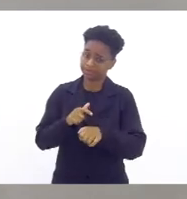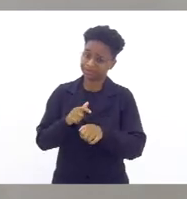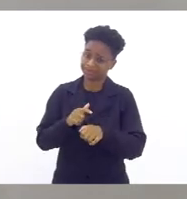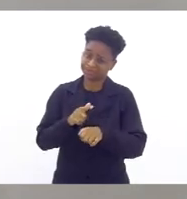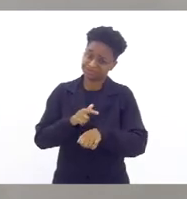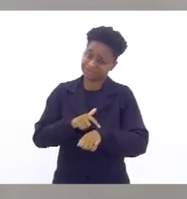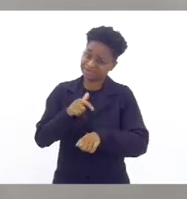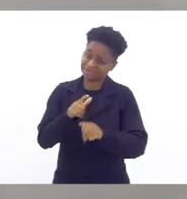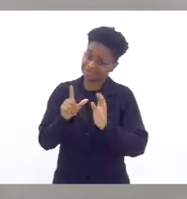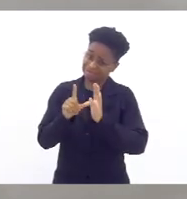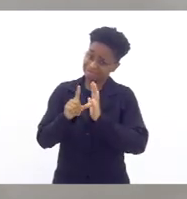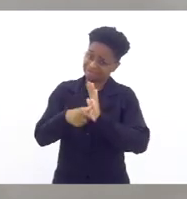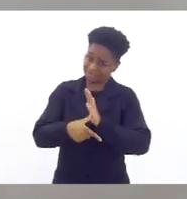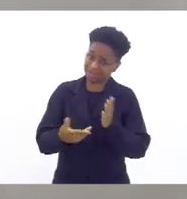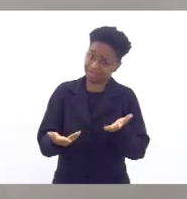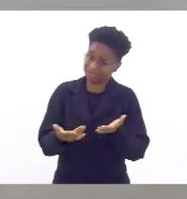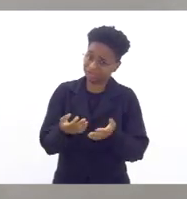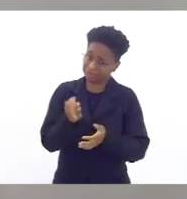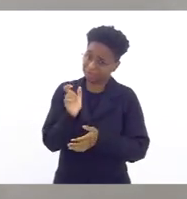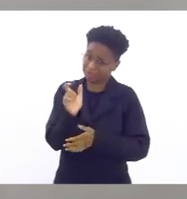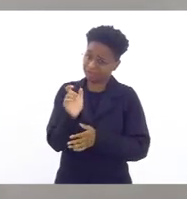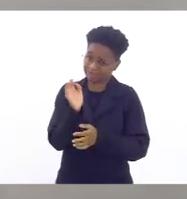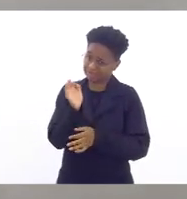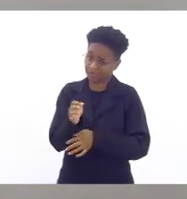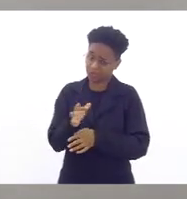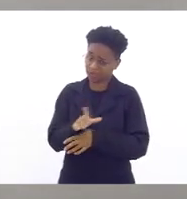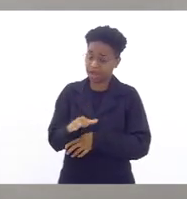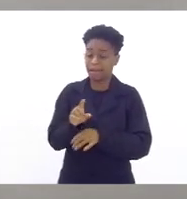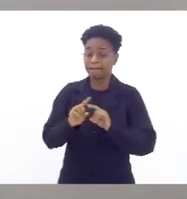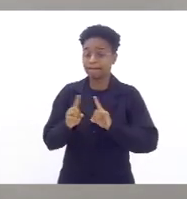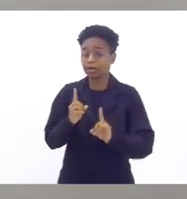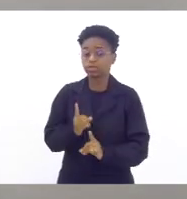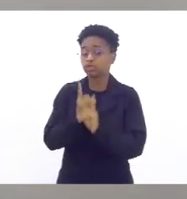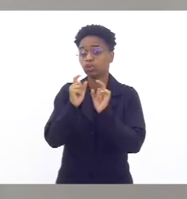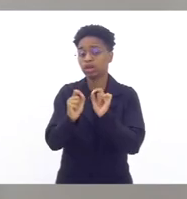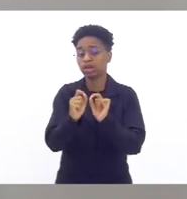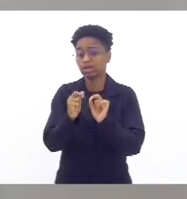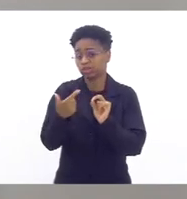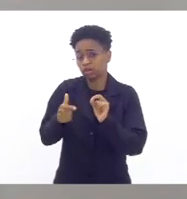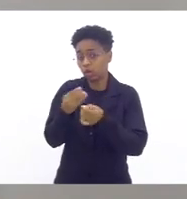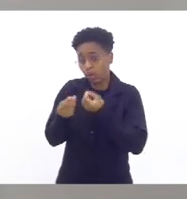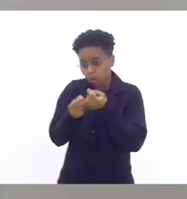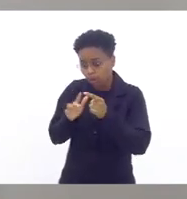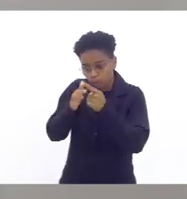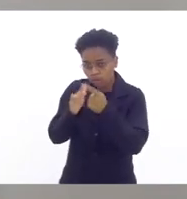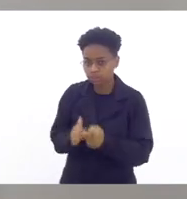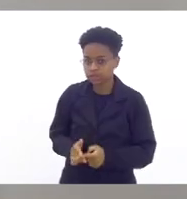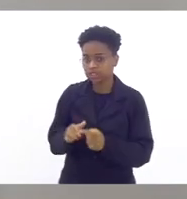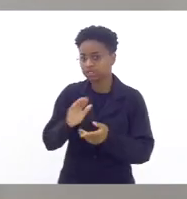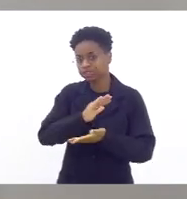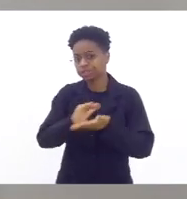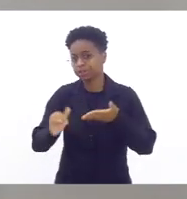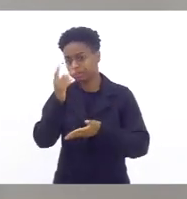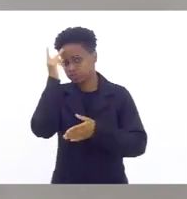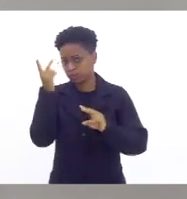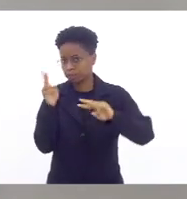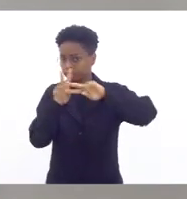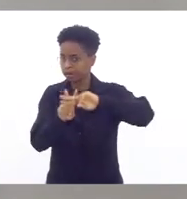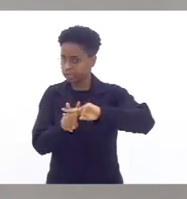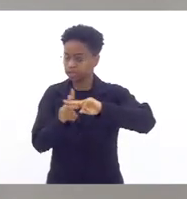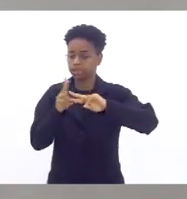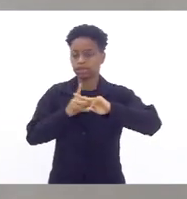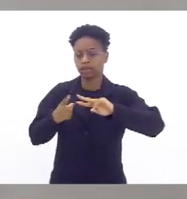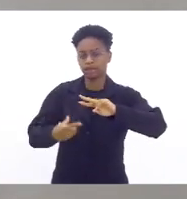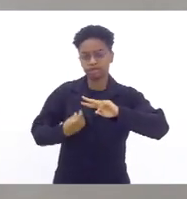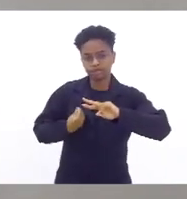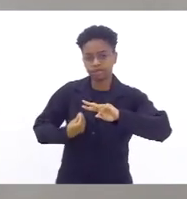a tempo não é palavra certa né mas que são identificadas não não tem correção que pague e você tirar uma pessoa que ficou encarcerada que teve